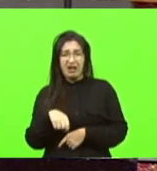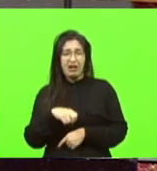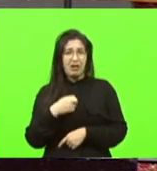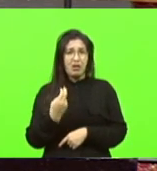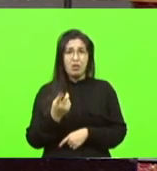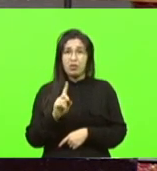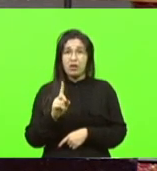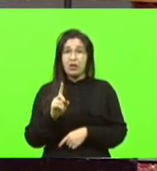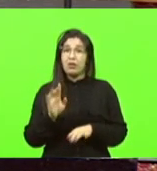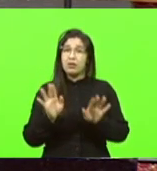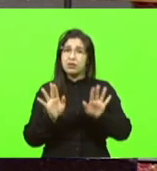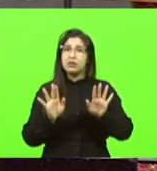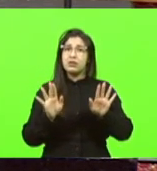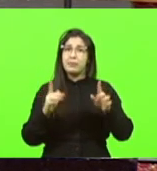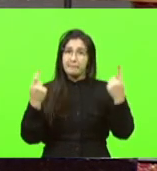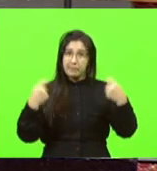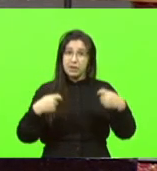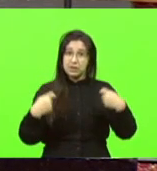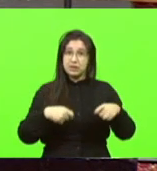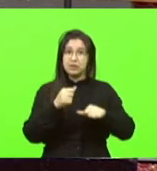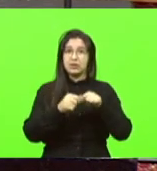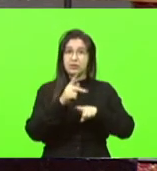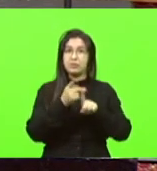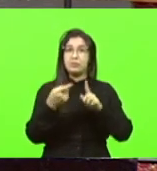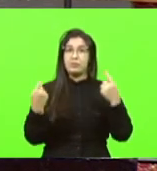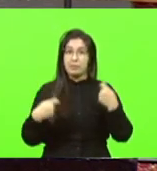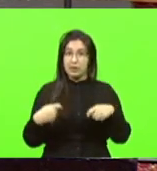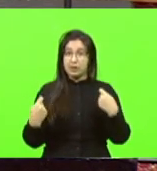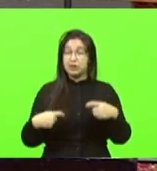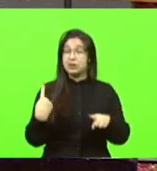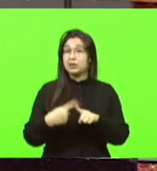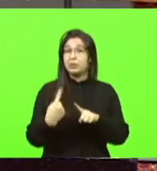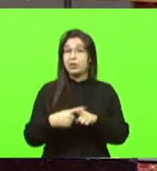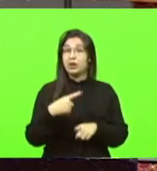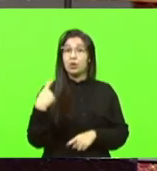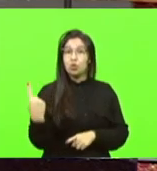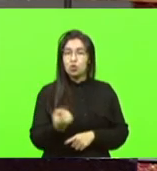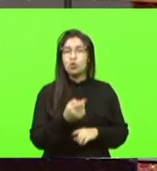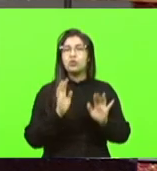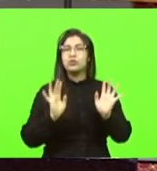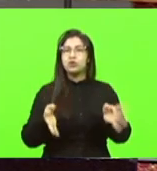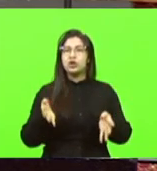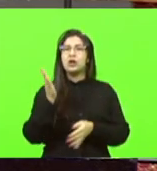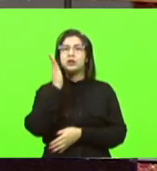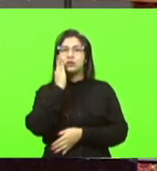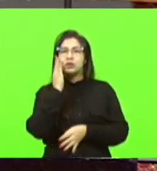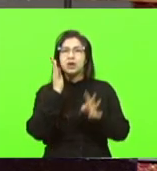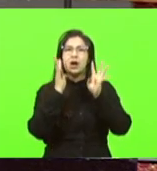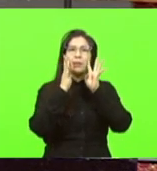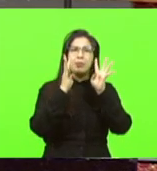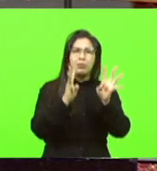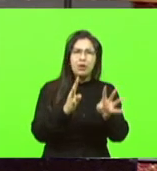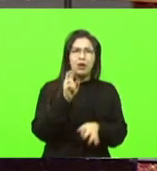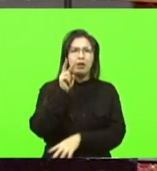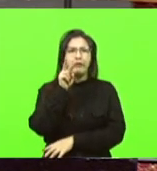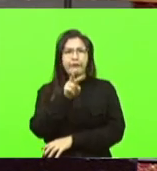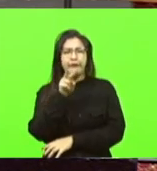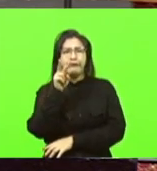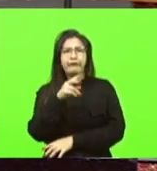é ela é necessária é porque todos nós ouvimos todos nós acompanhamos